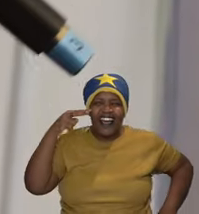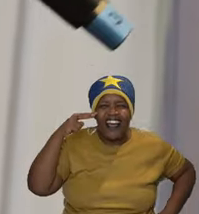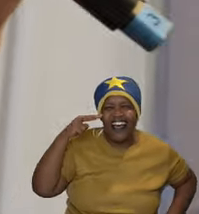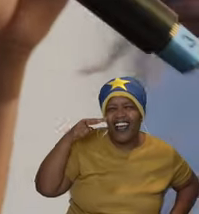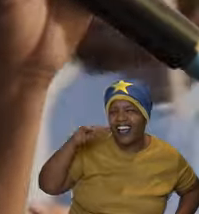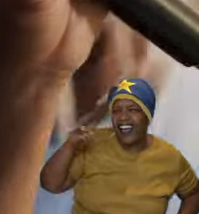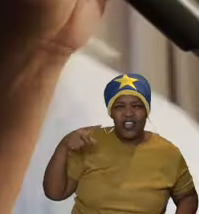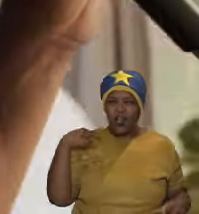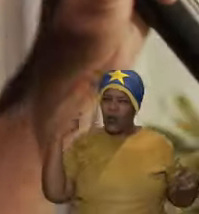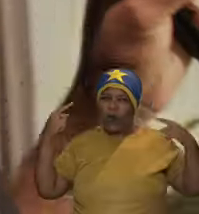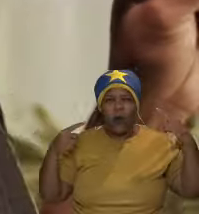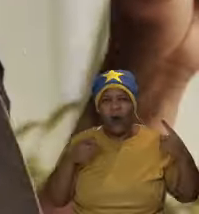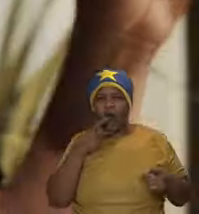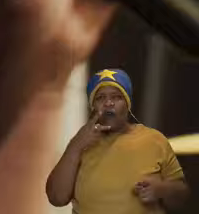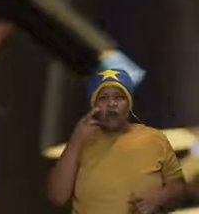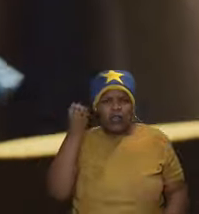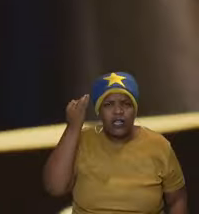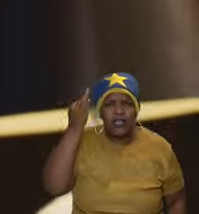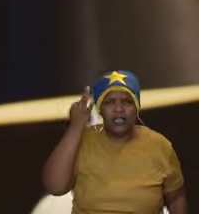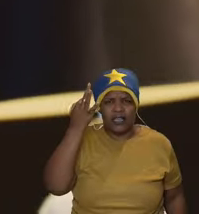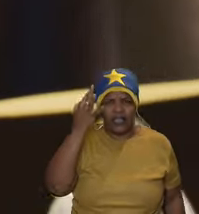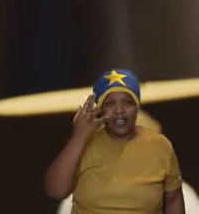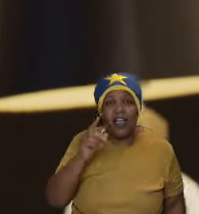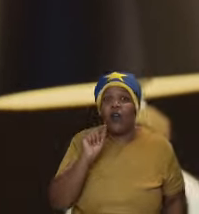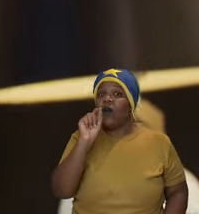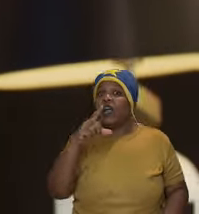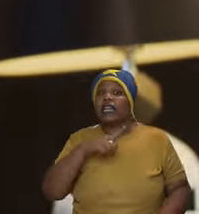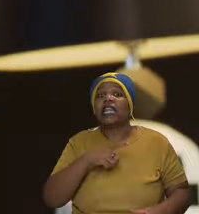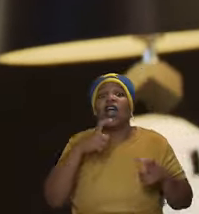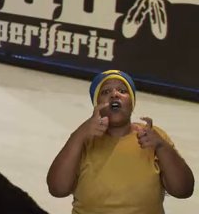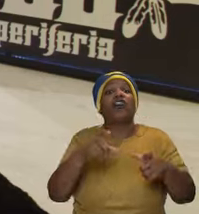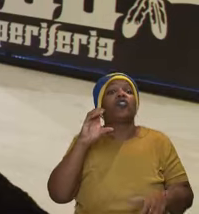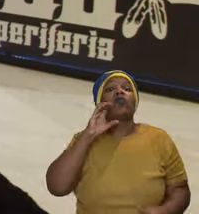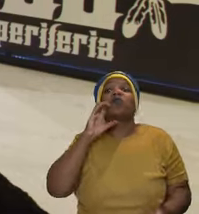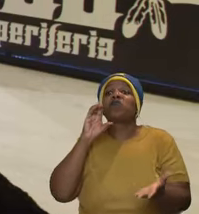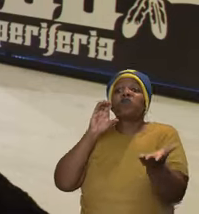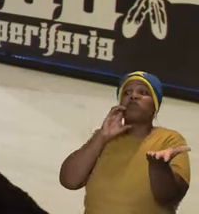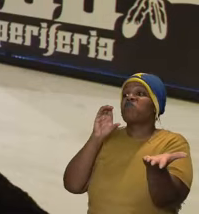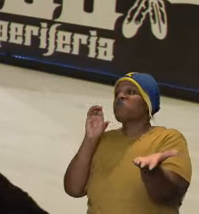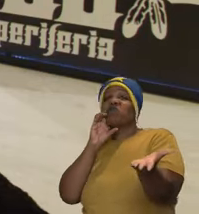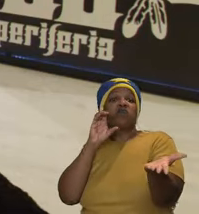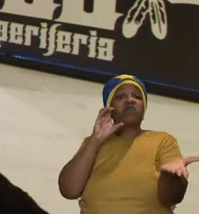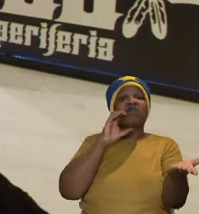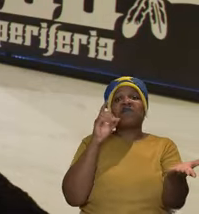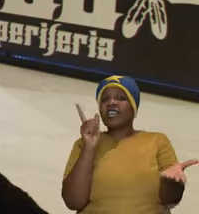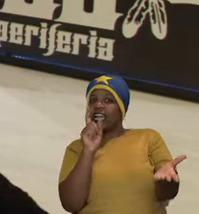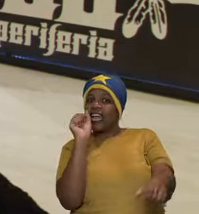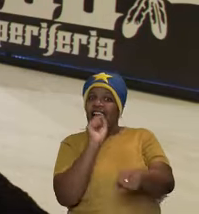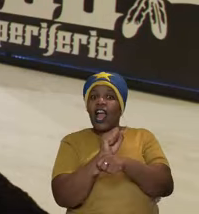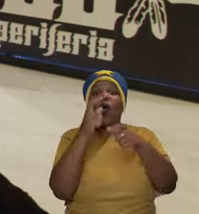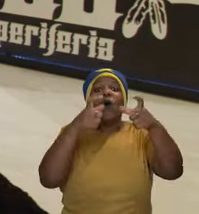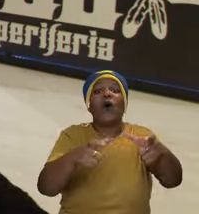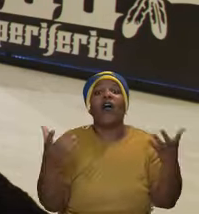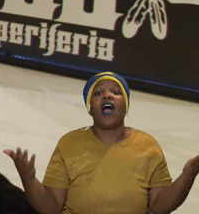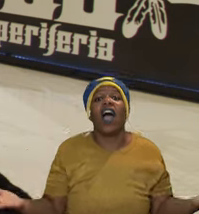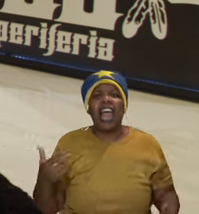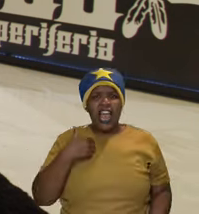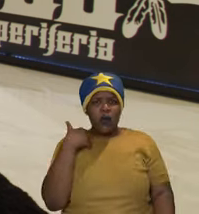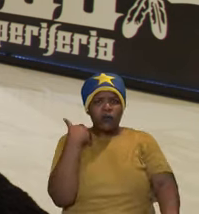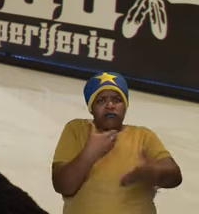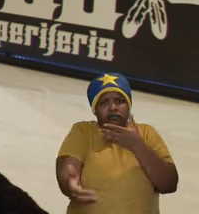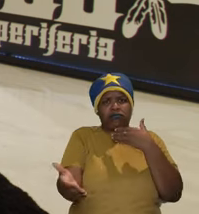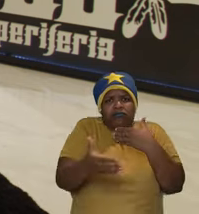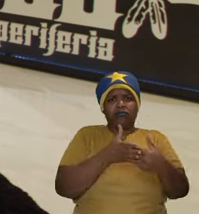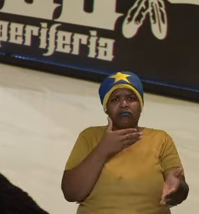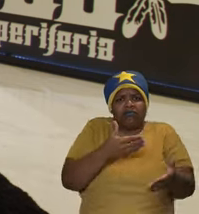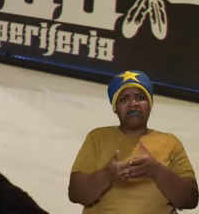Populoso incontrolável, madrugada indomável. Onde tem colombiana, piranha, é inevitável. O lugar, não me importa se o copo